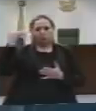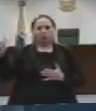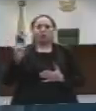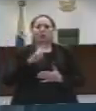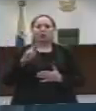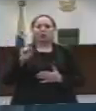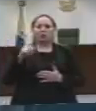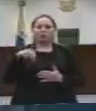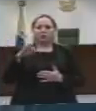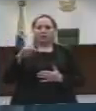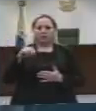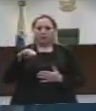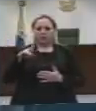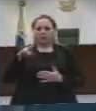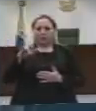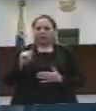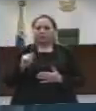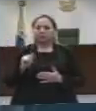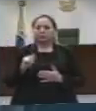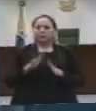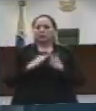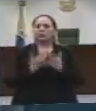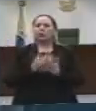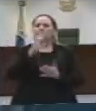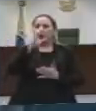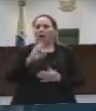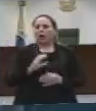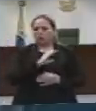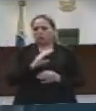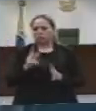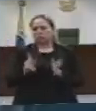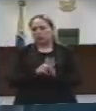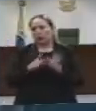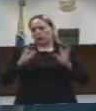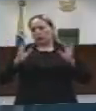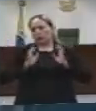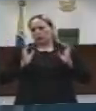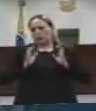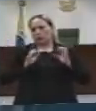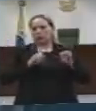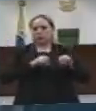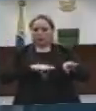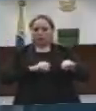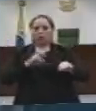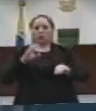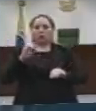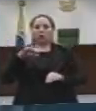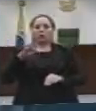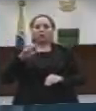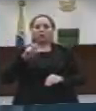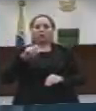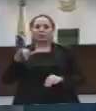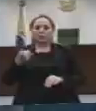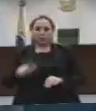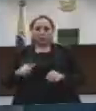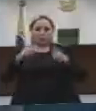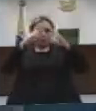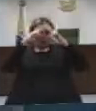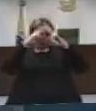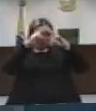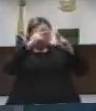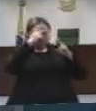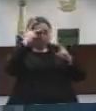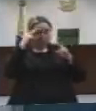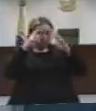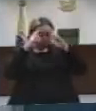Colégio católico apostólico Romano colégio de Elite ensino confessional privado respeitadíssimo nós temos em